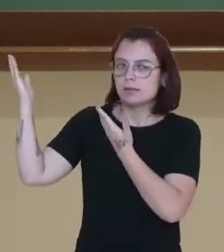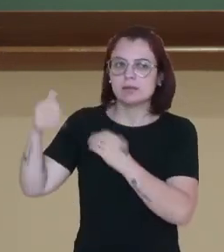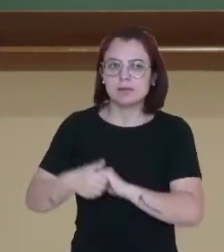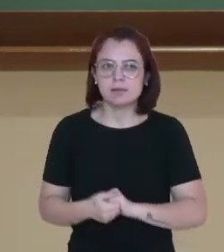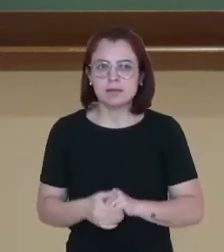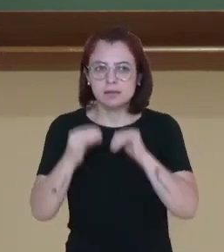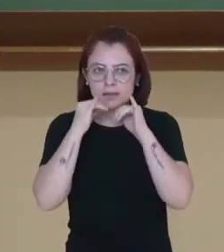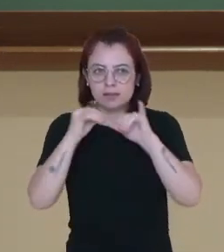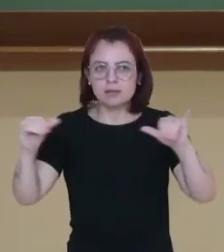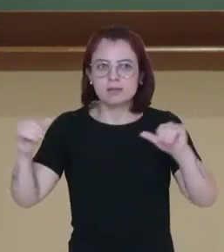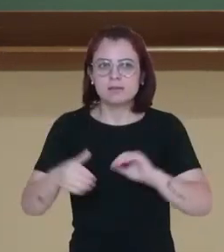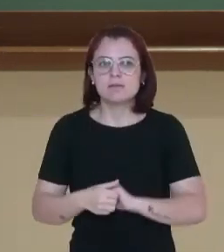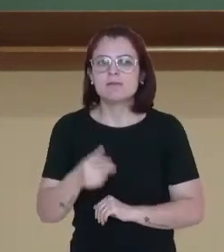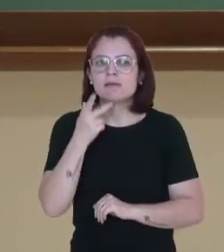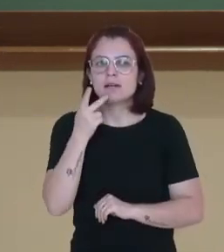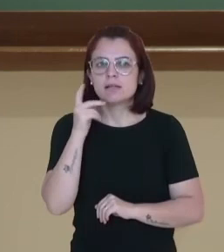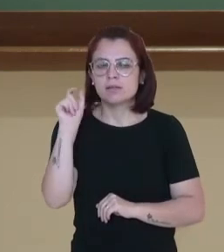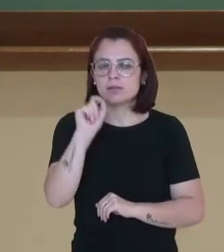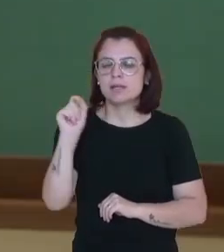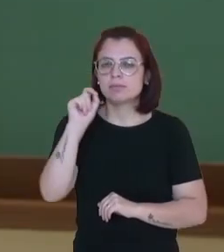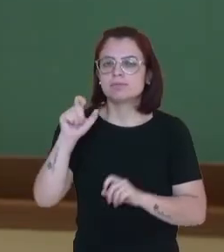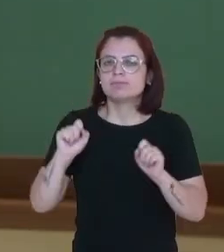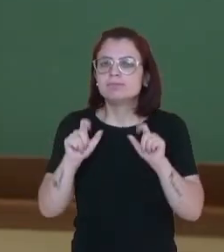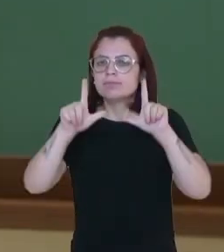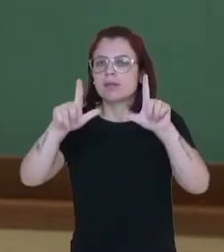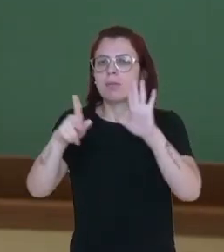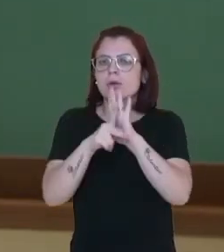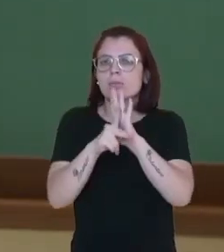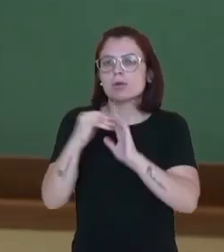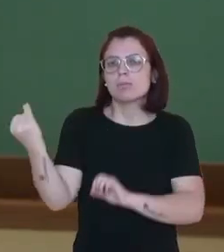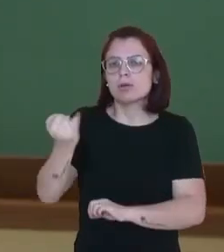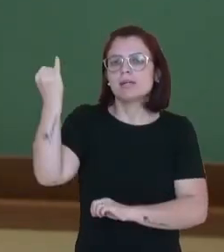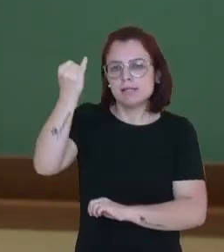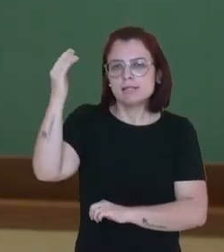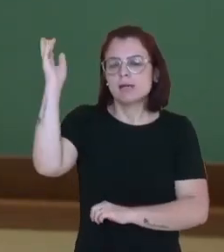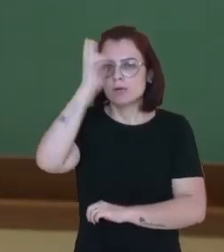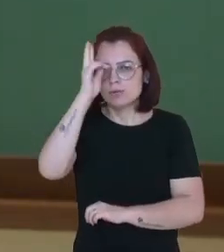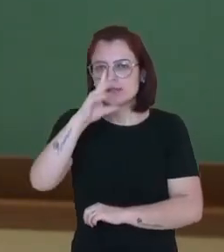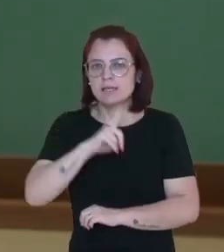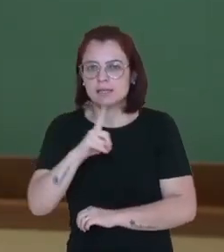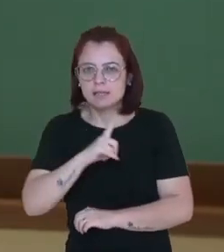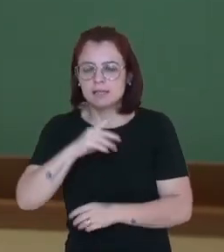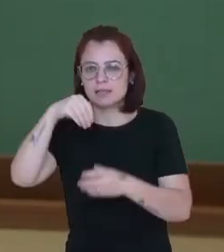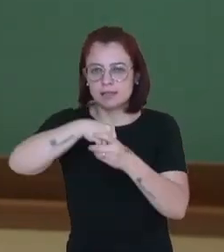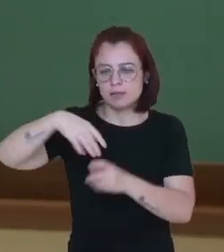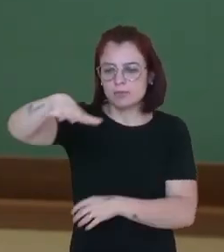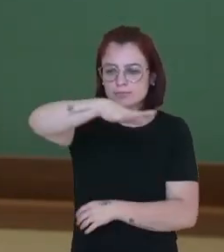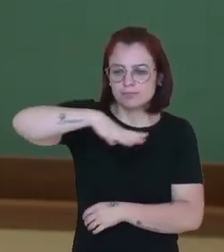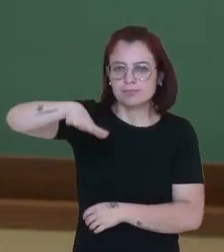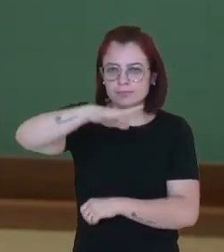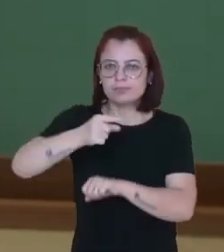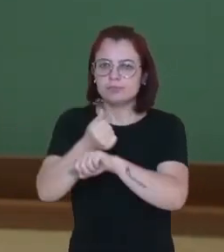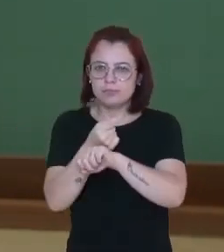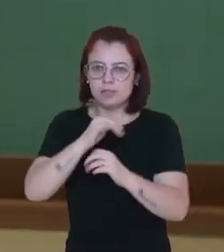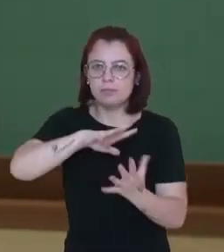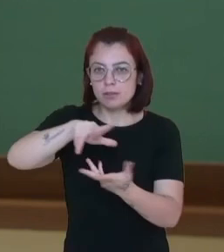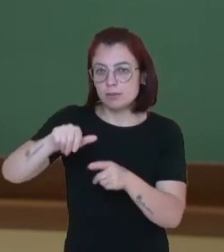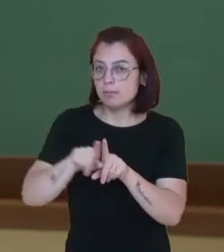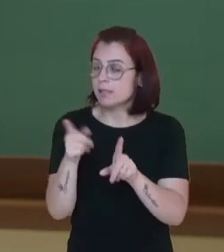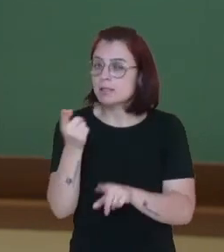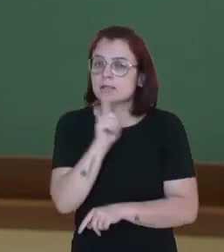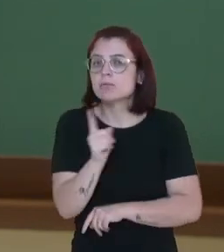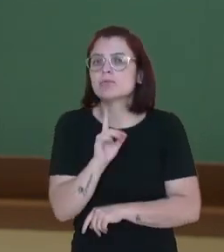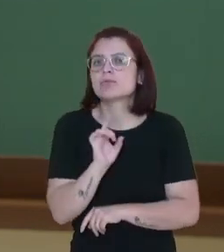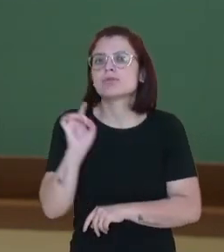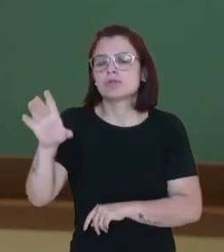esta reportagem onde você destaca a importância que a Rússia tem dentro do cenário da economia mundial, mas não só na